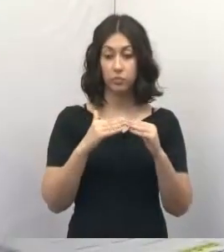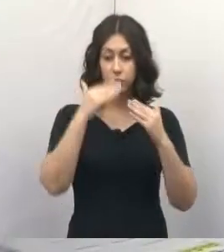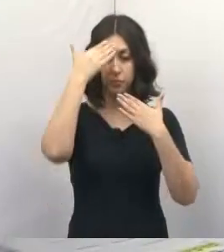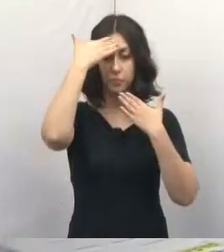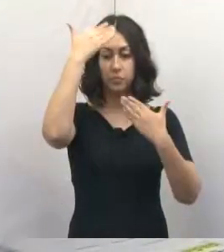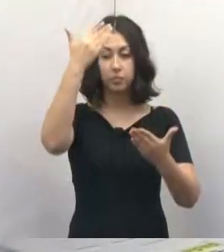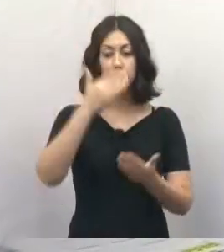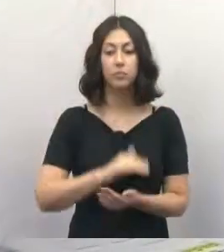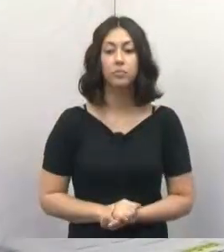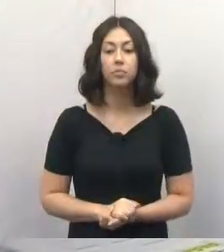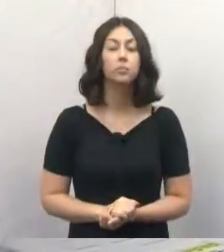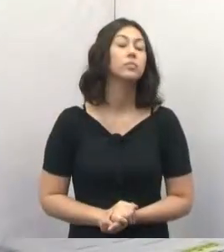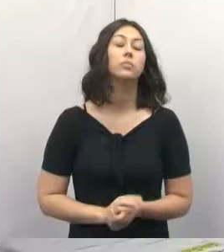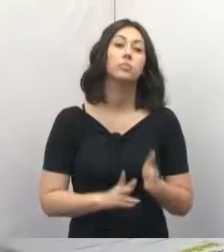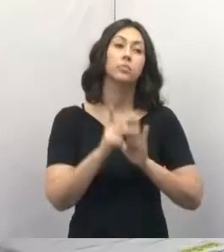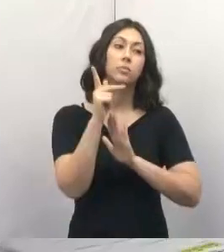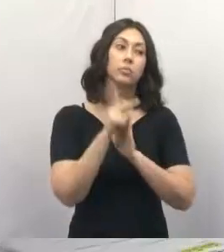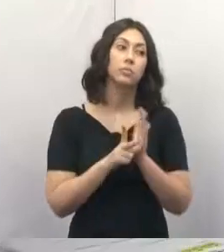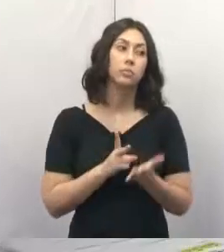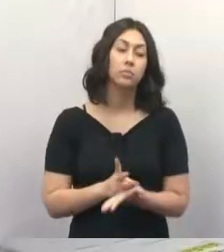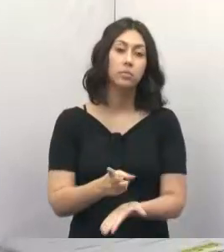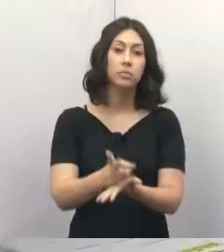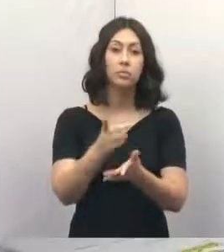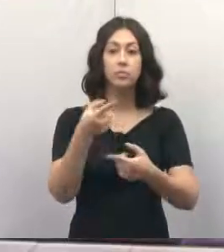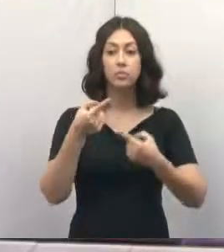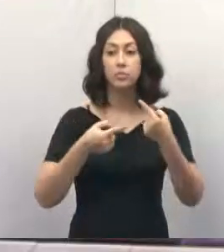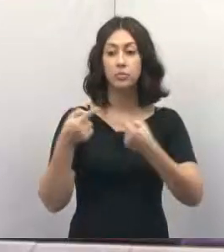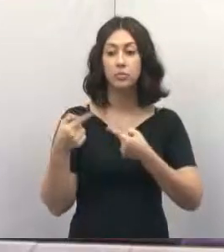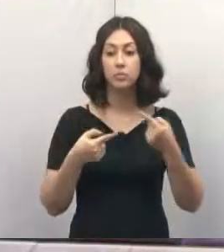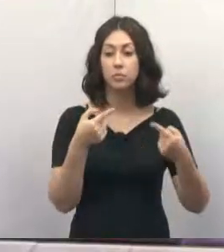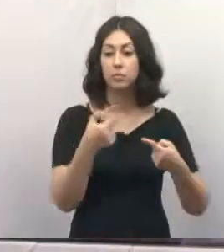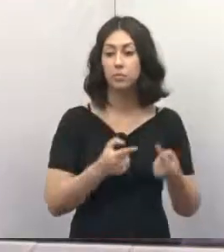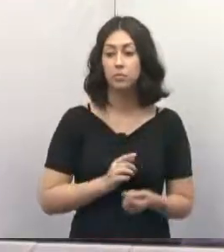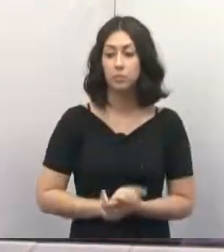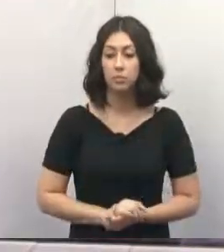Obrigado. O projeto continua em discussão.